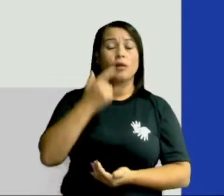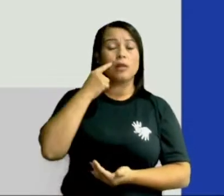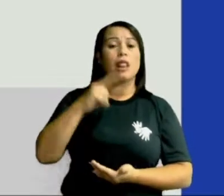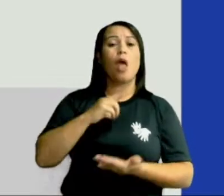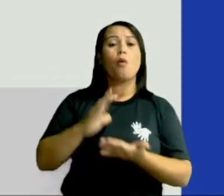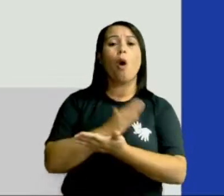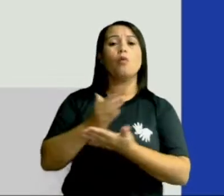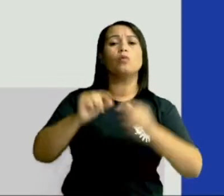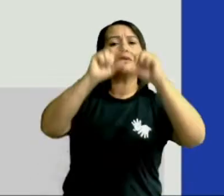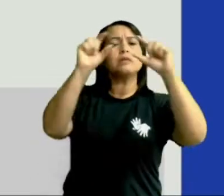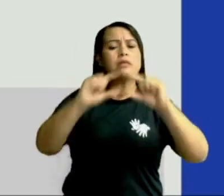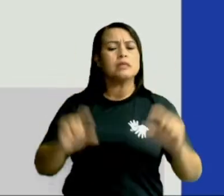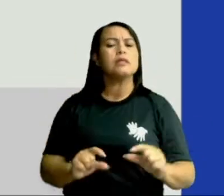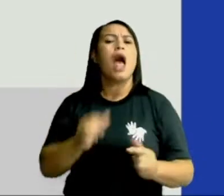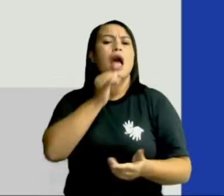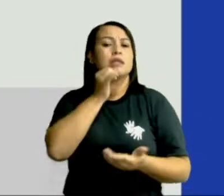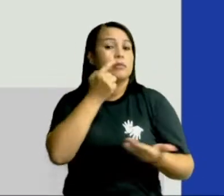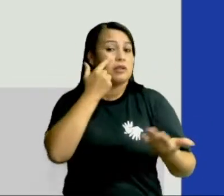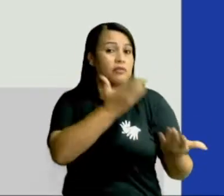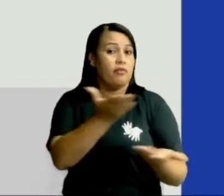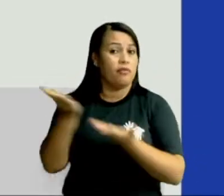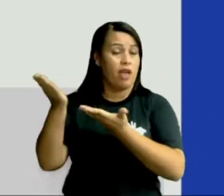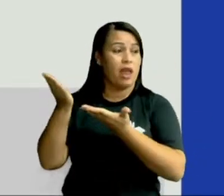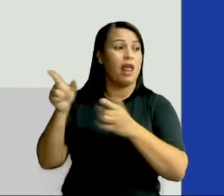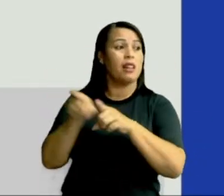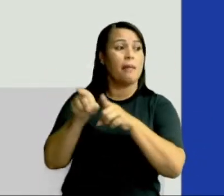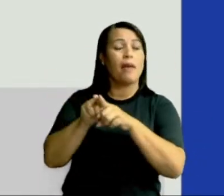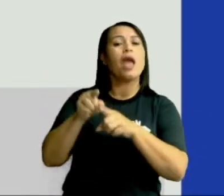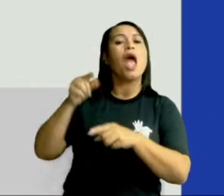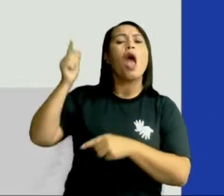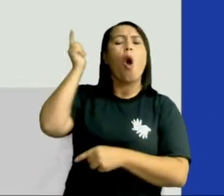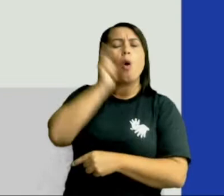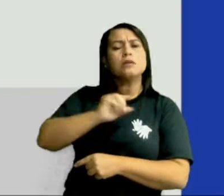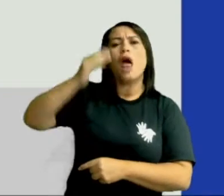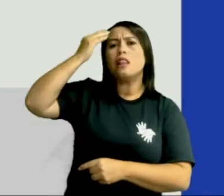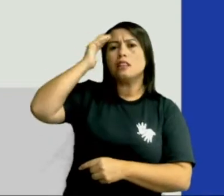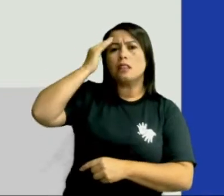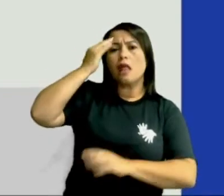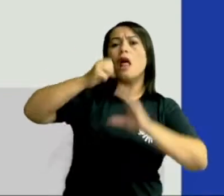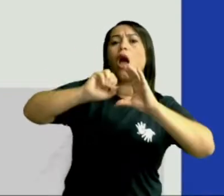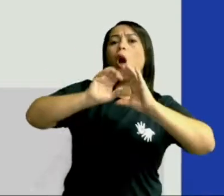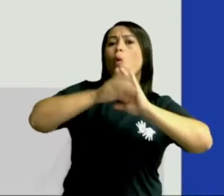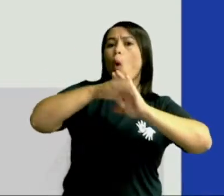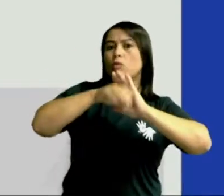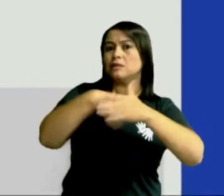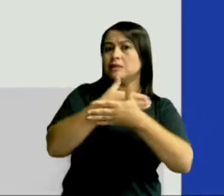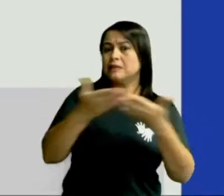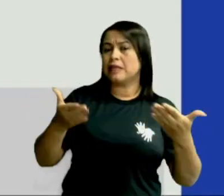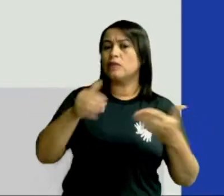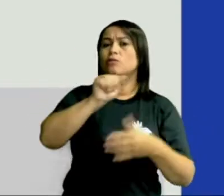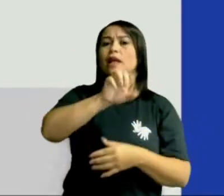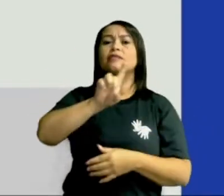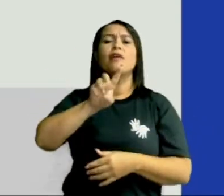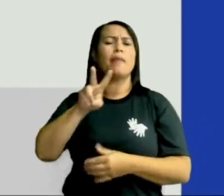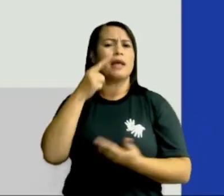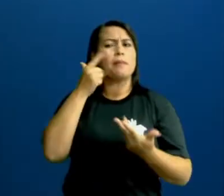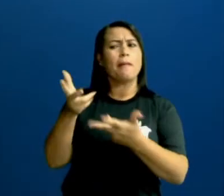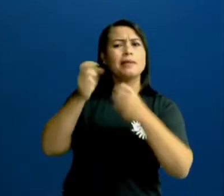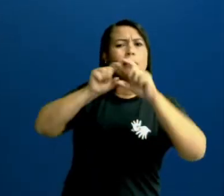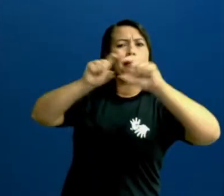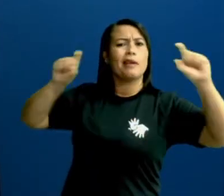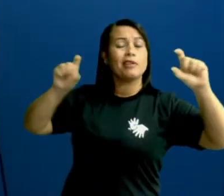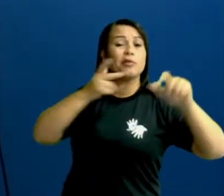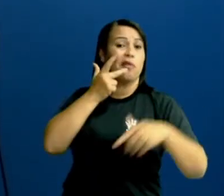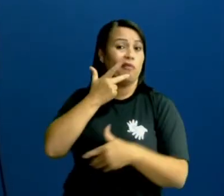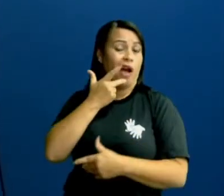alguns exemplos para vocês visualizarem e conseguirem compreender melhor o conceito de adjuntos adverbiais. Percebam nessa primeira frase,